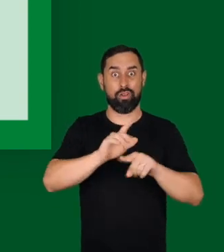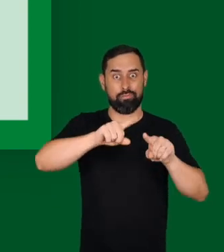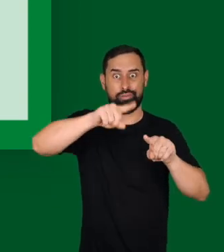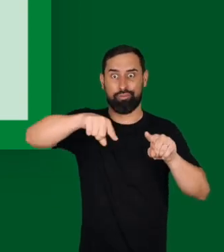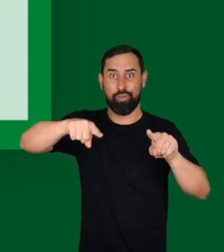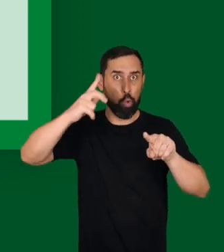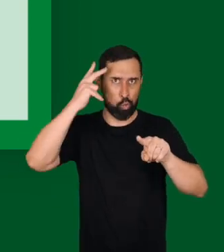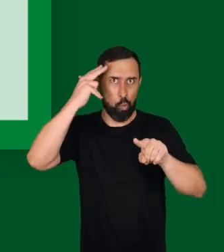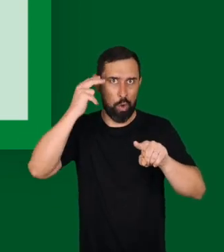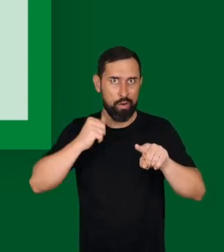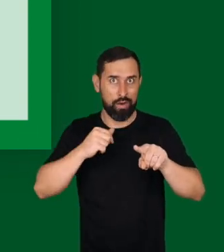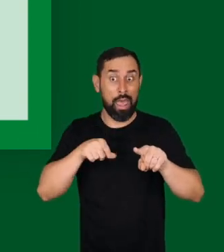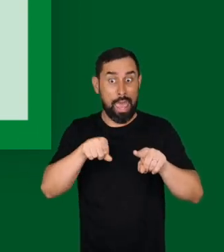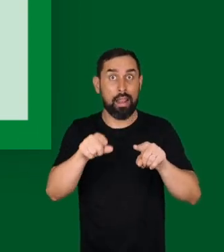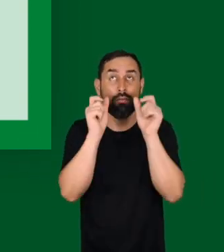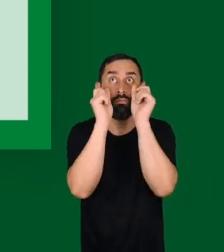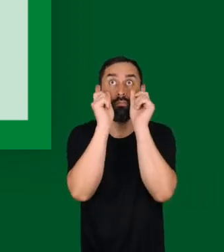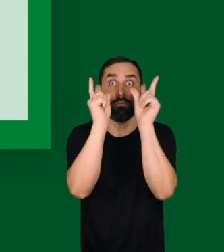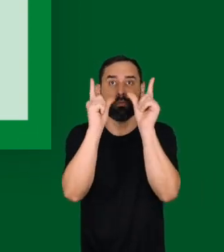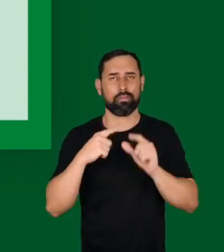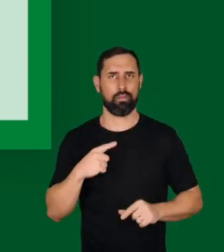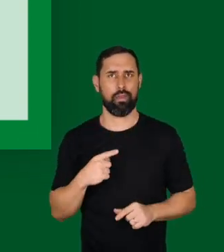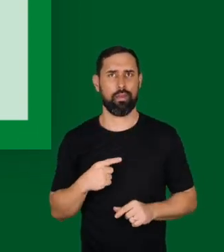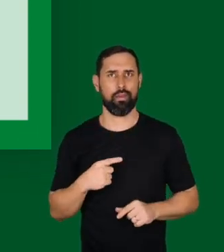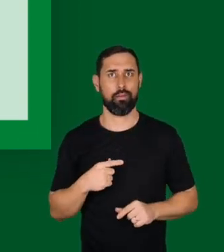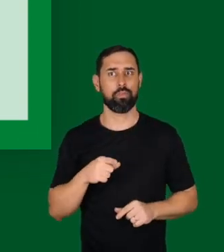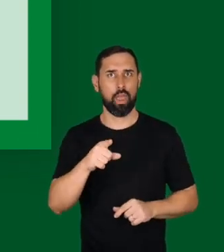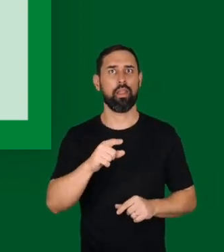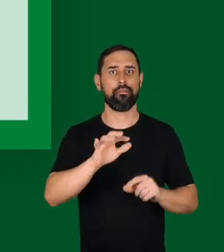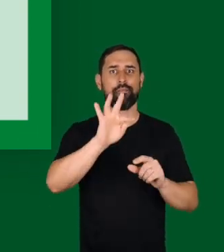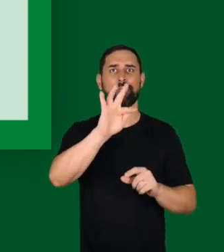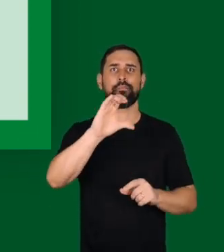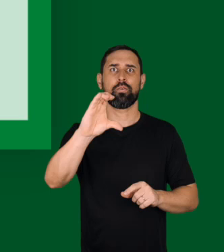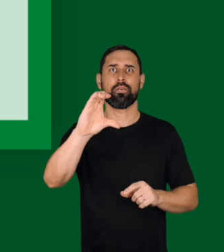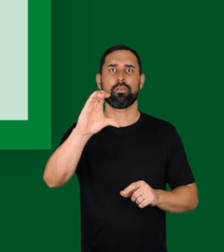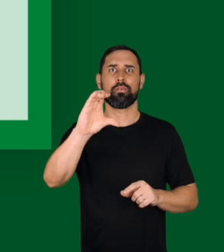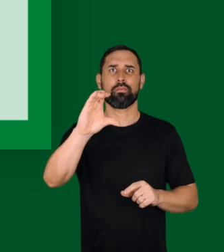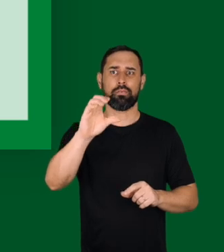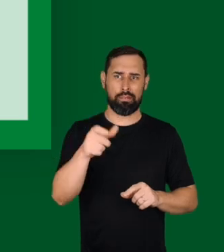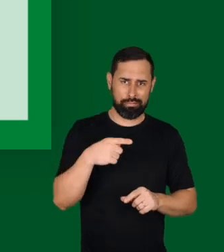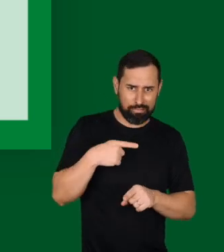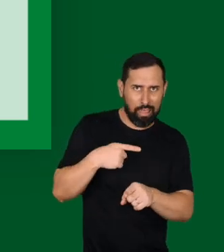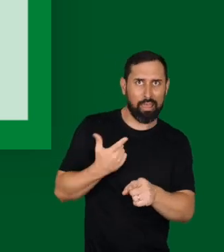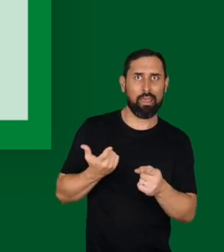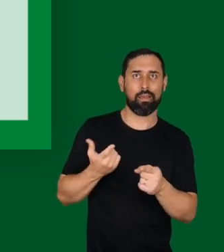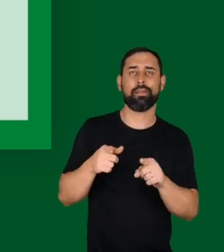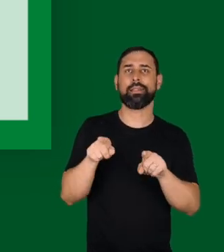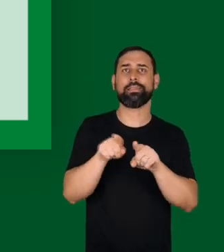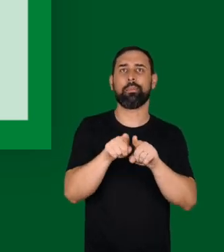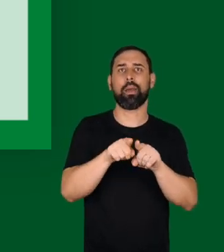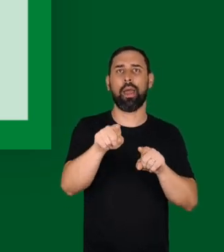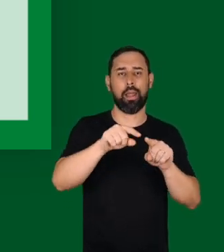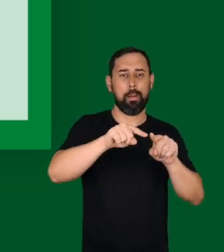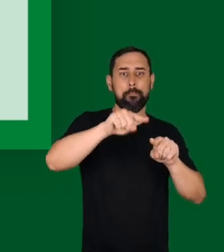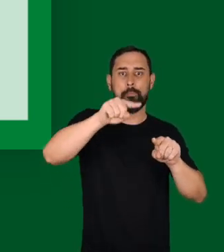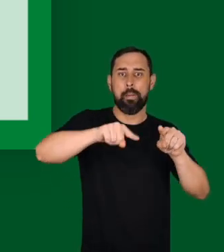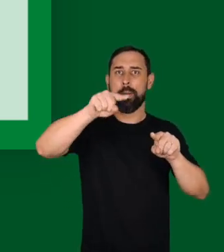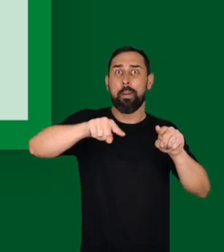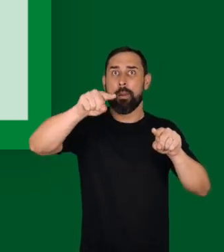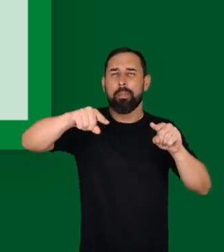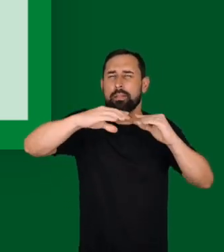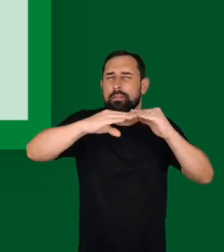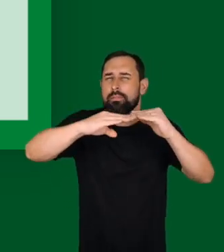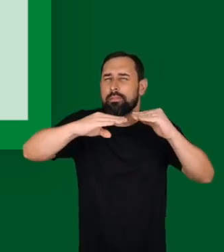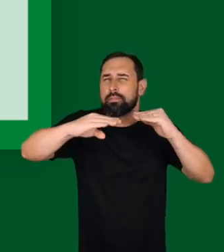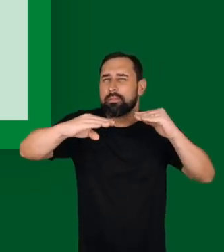uma cardioversão sincronizada no paciente que está consciente. Por exemplo, o paciente está com uma taquicardia ventricular com pulso, ou uma